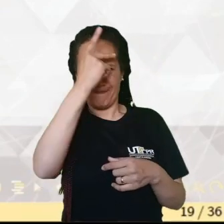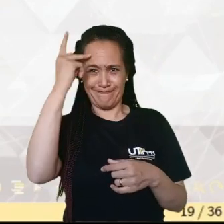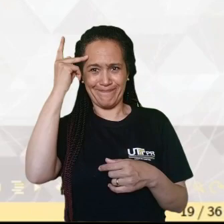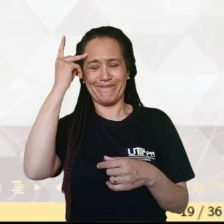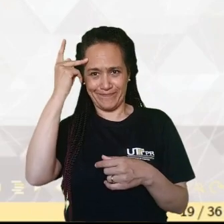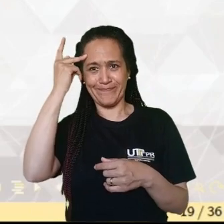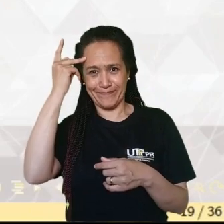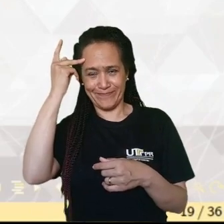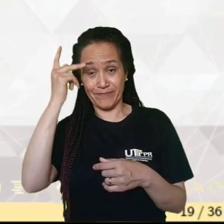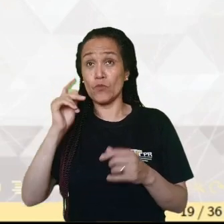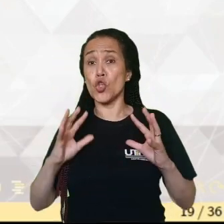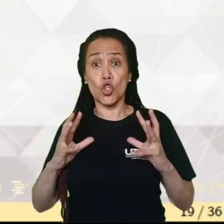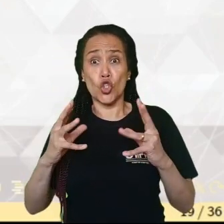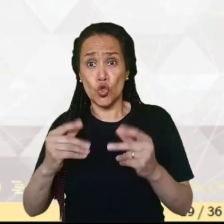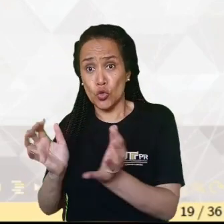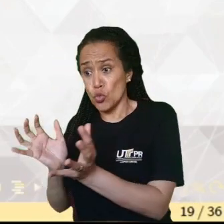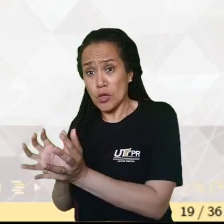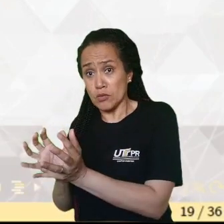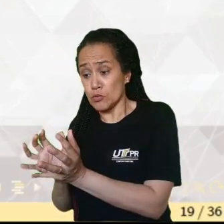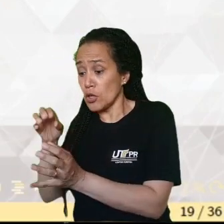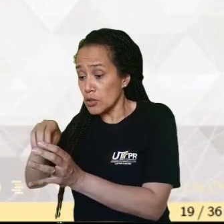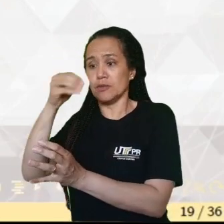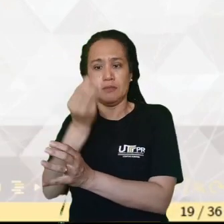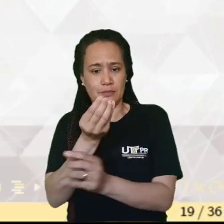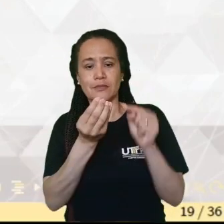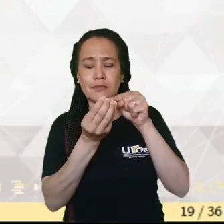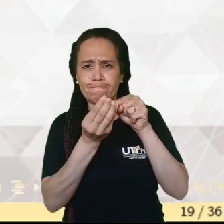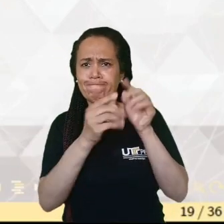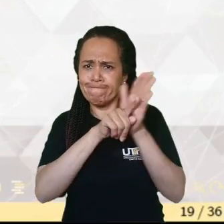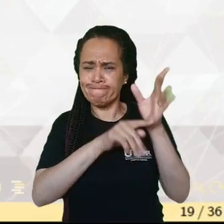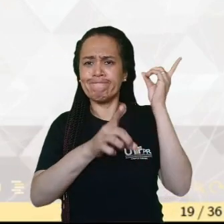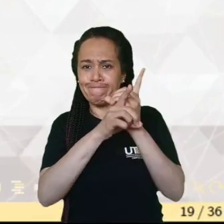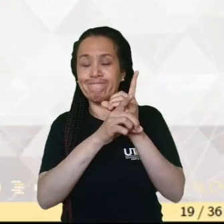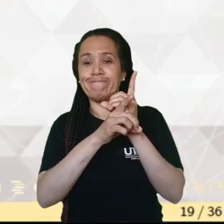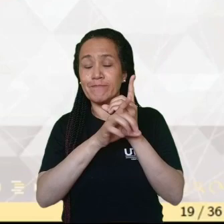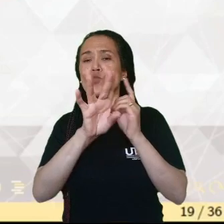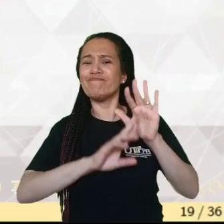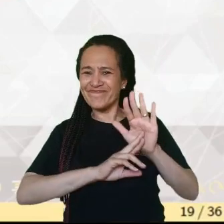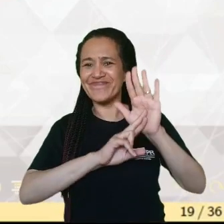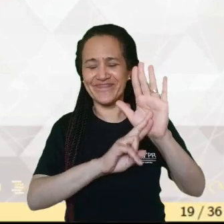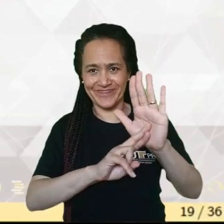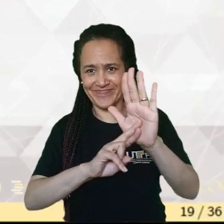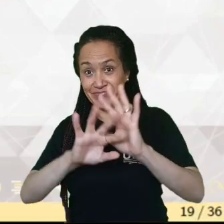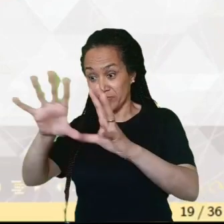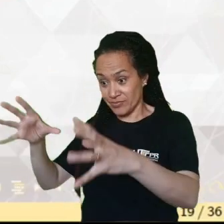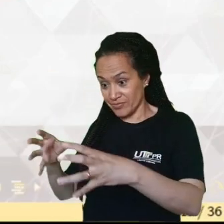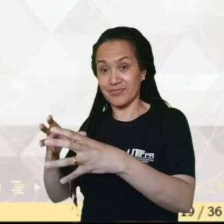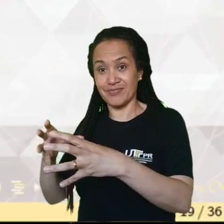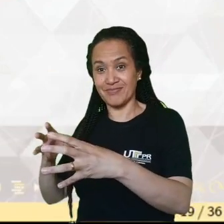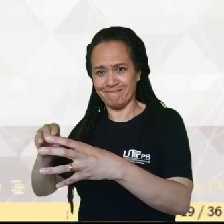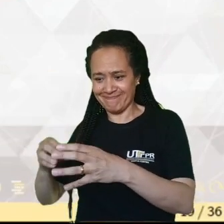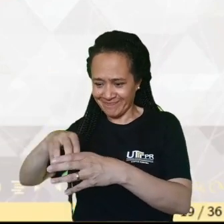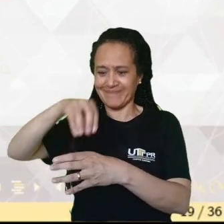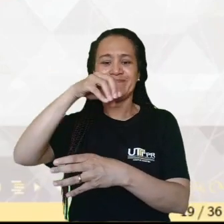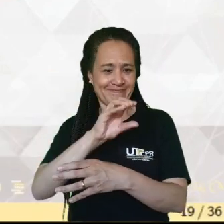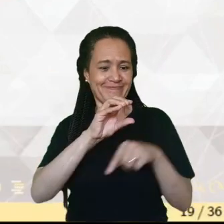de você repassar todo aquele conjunto, você diz, olha, este conjunto de dados ele tem uma representação que é essa média, né? Então a pessoa vai